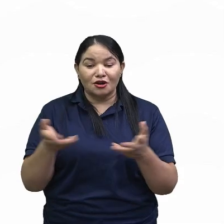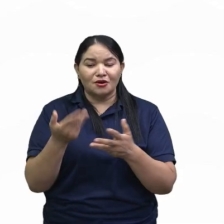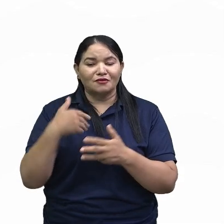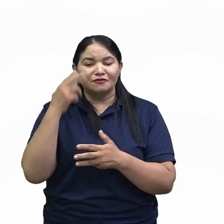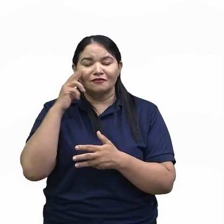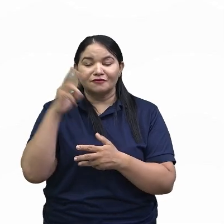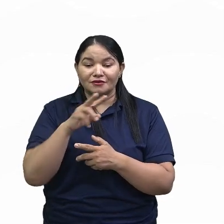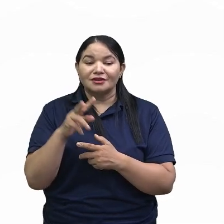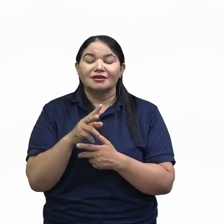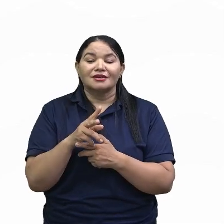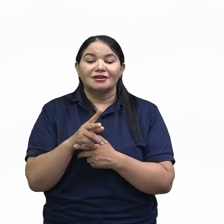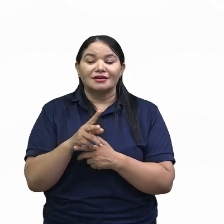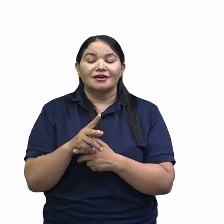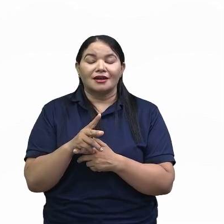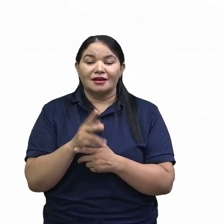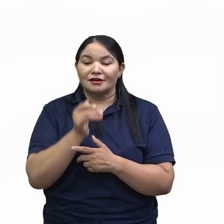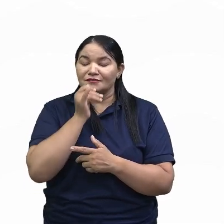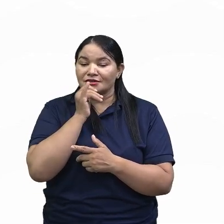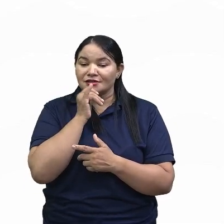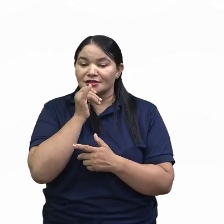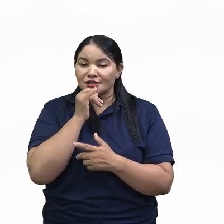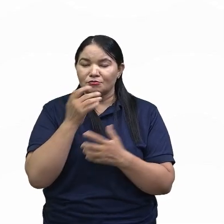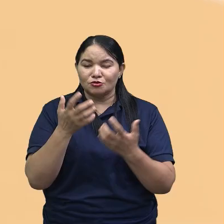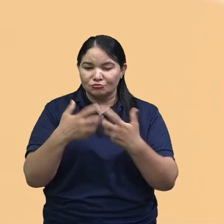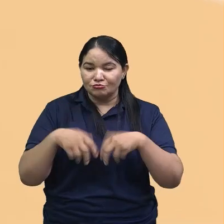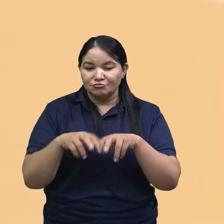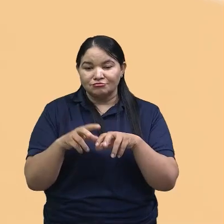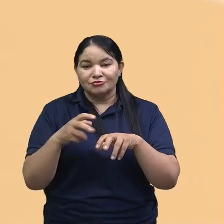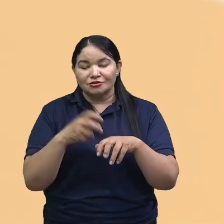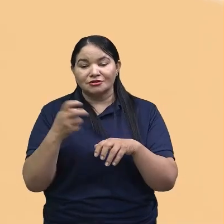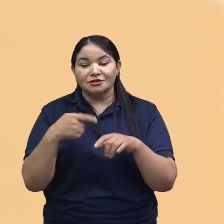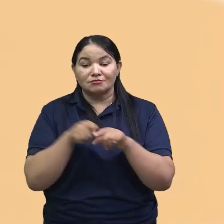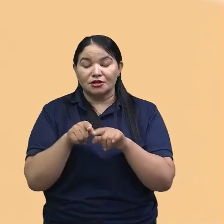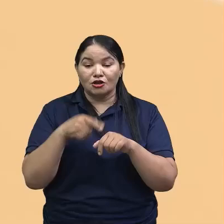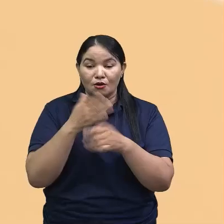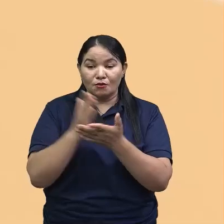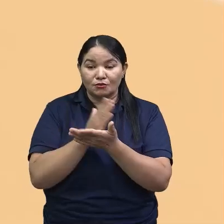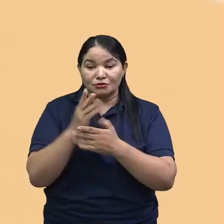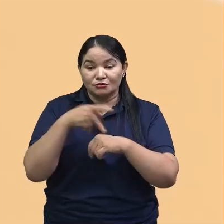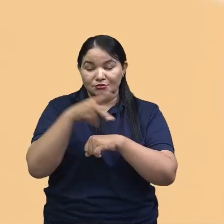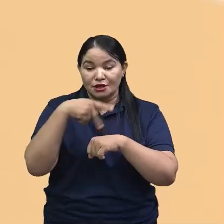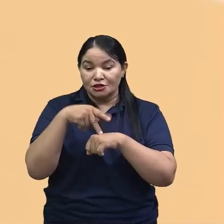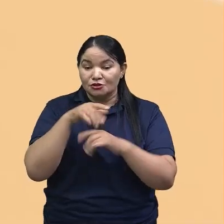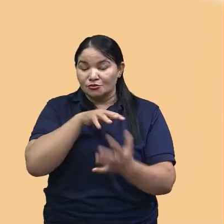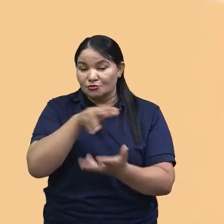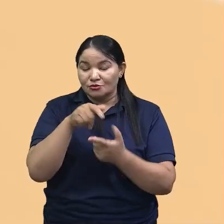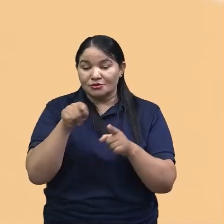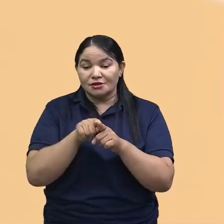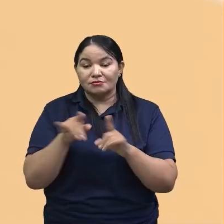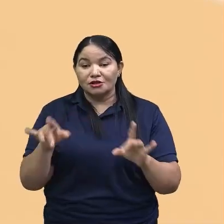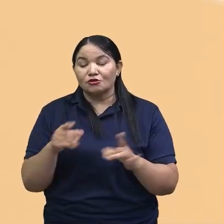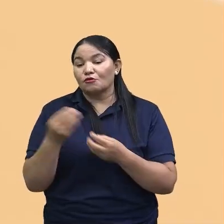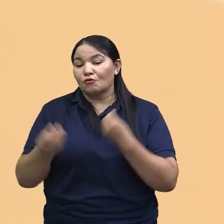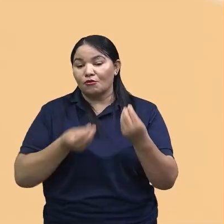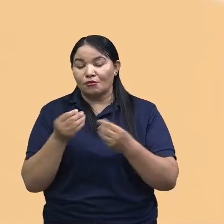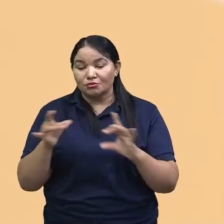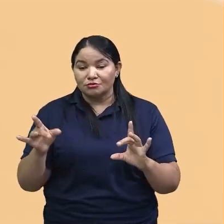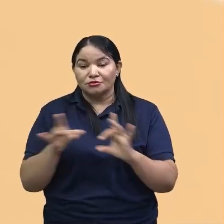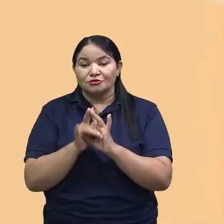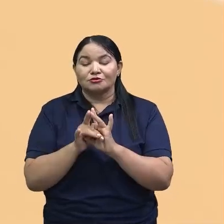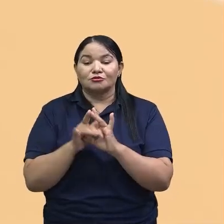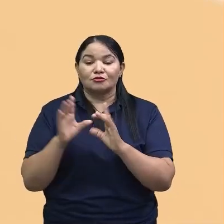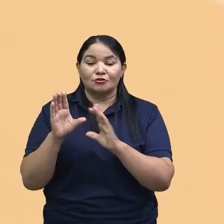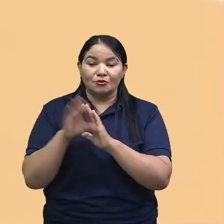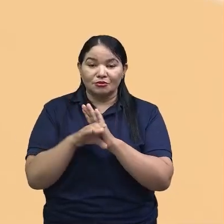Observamos esse exemplo multicultural em alguns países do mundo e vemos também como ele se enquadra no